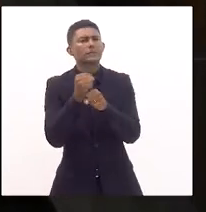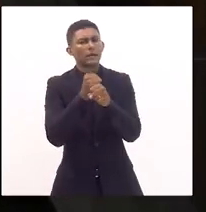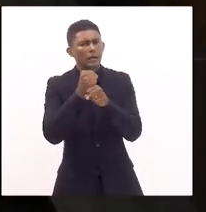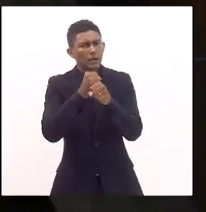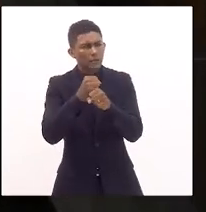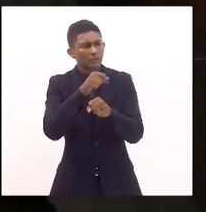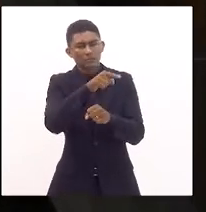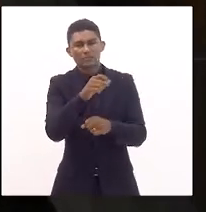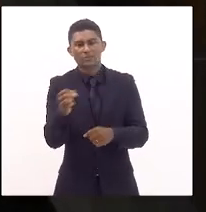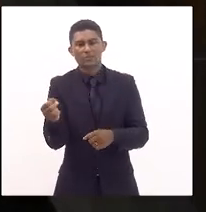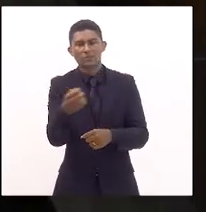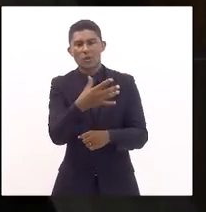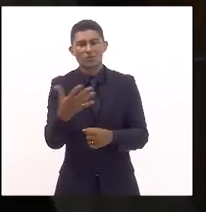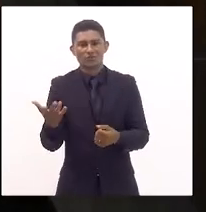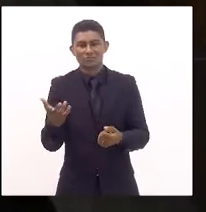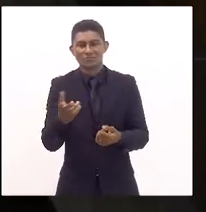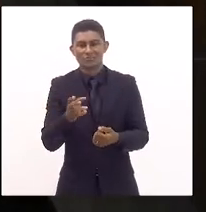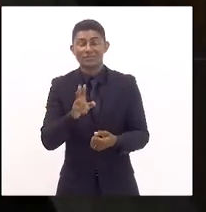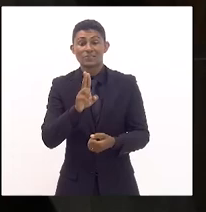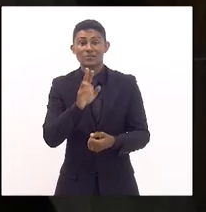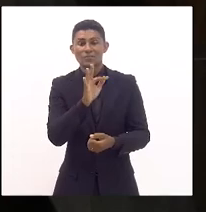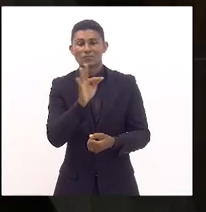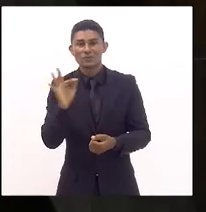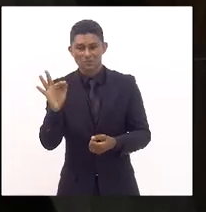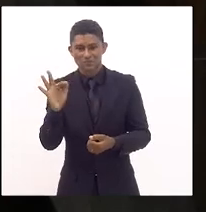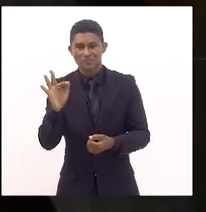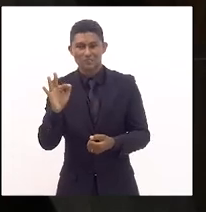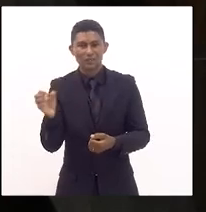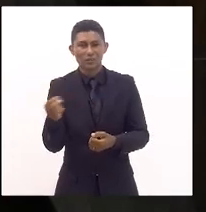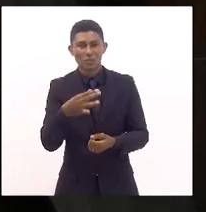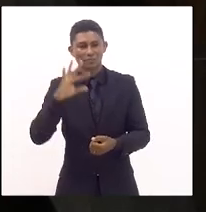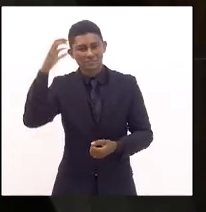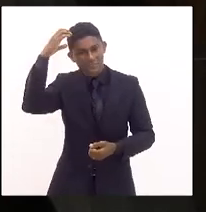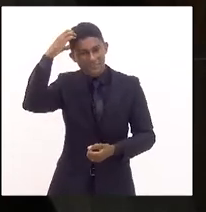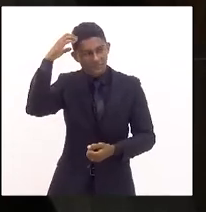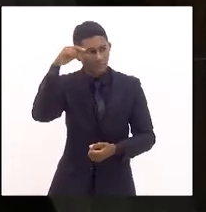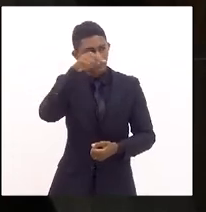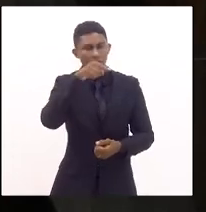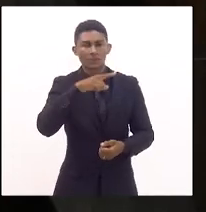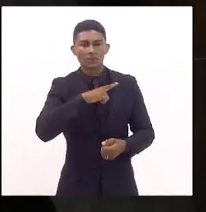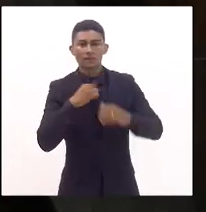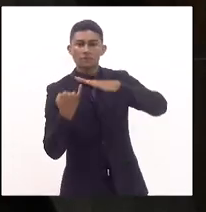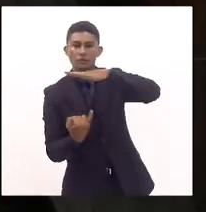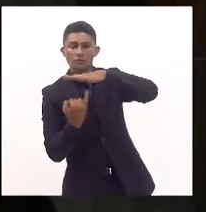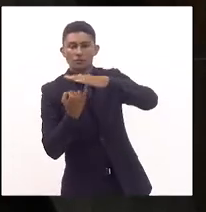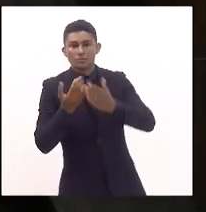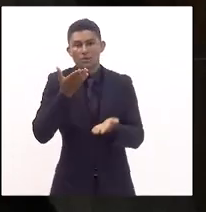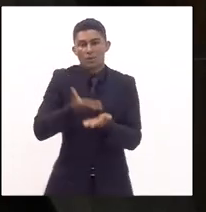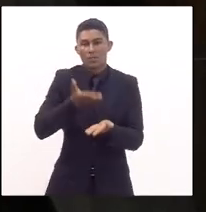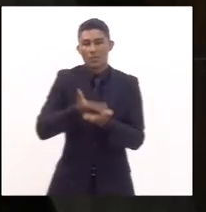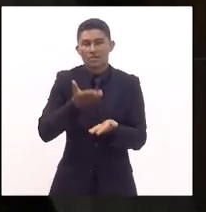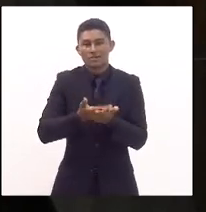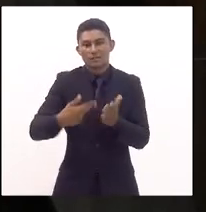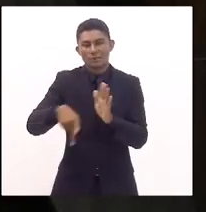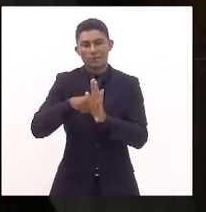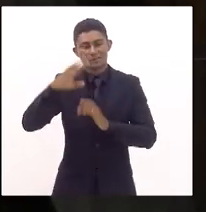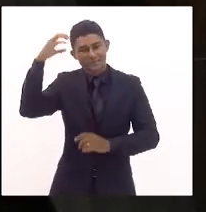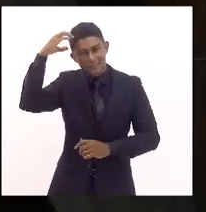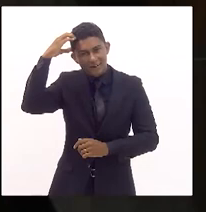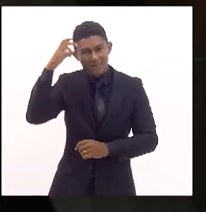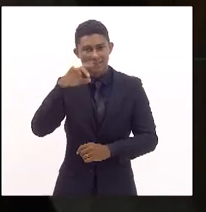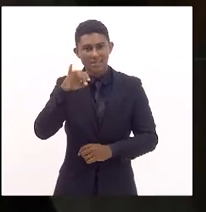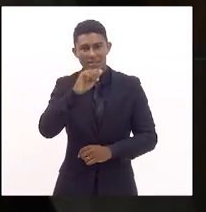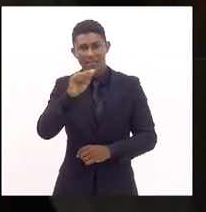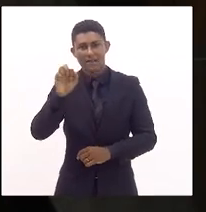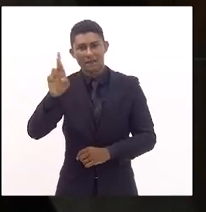nova unidade da UF em Angra, que é o IEAR, o Instituto de Estudos, Instituto de Educação de Angra dos Reis, o IEAR. O